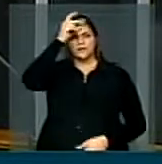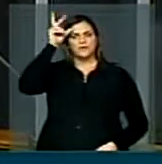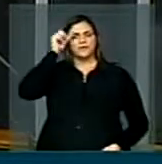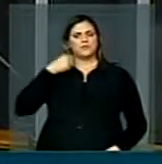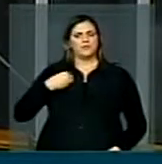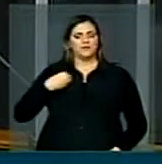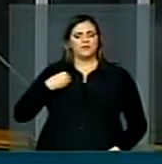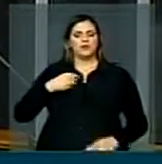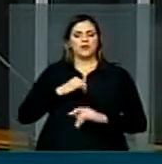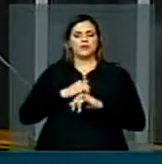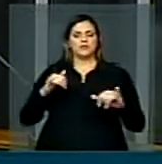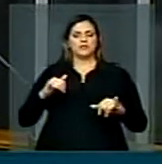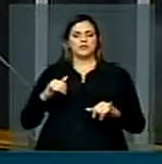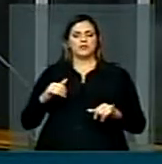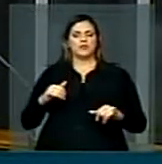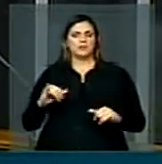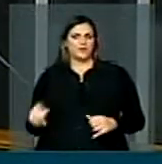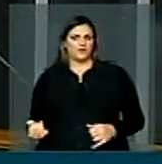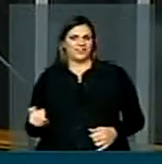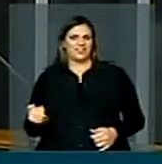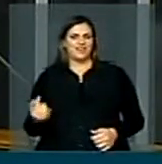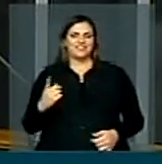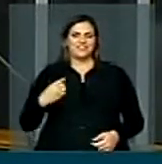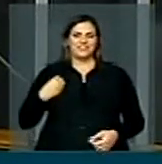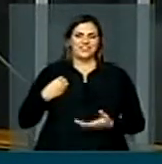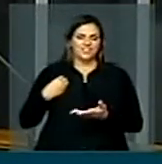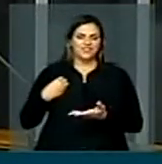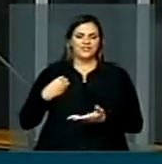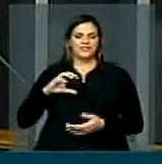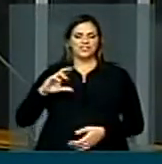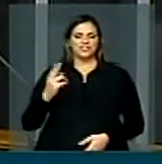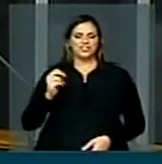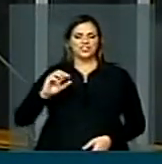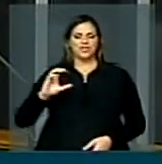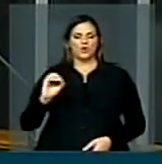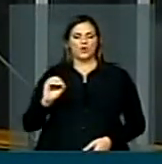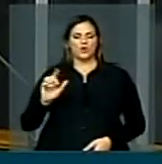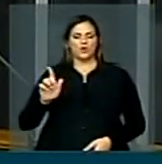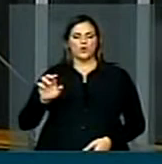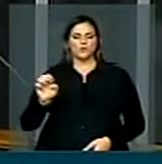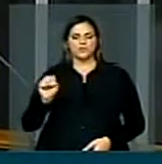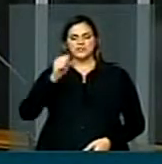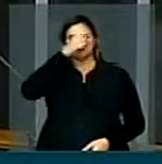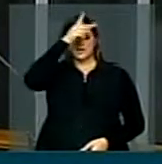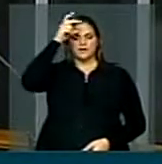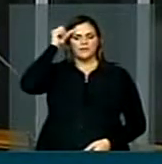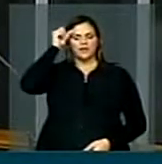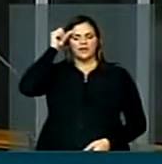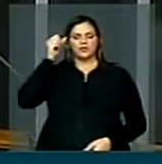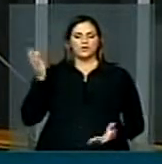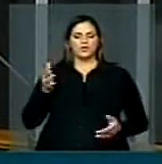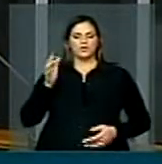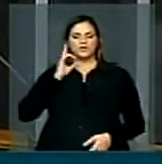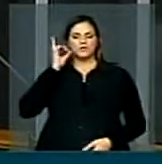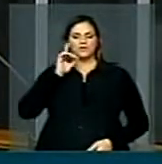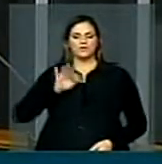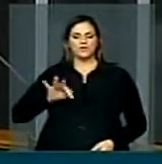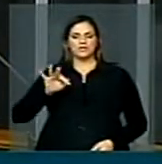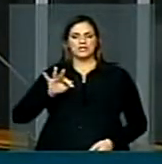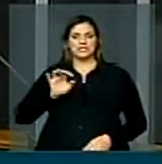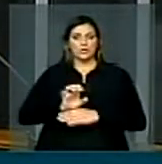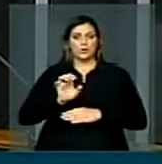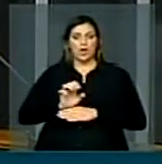quero registrar aqui de forma oportuna a presença do deputado Chico Gomes, prefeito eleito, atual deputado estadual e prefeito